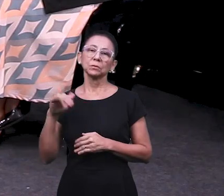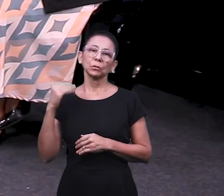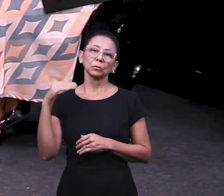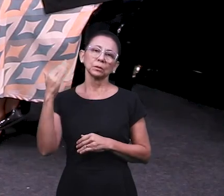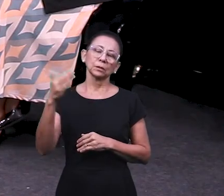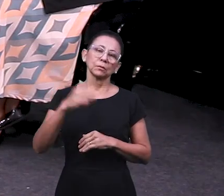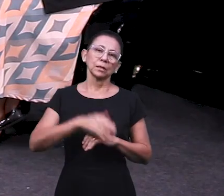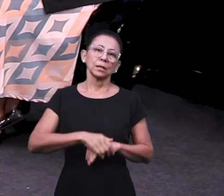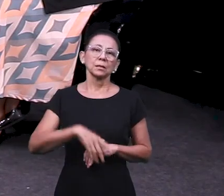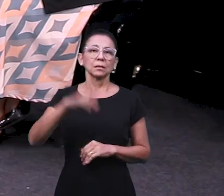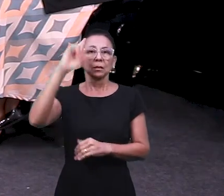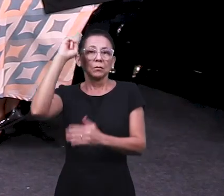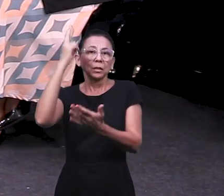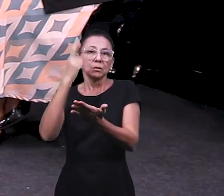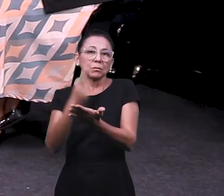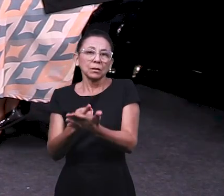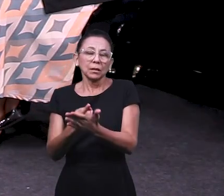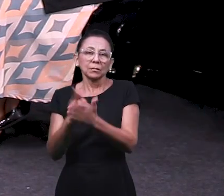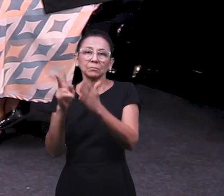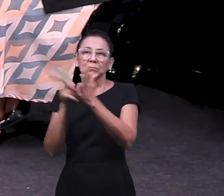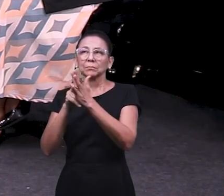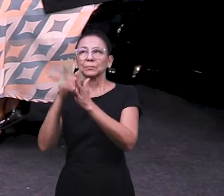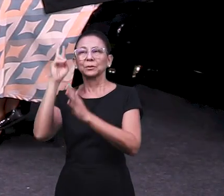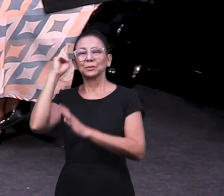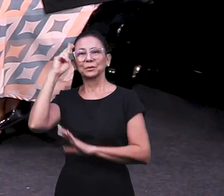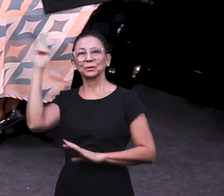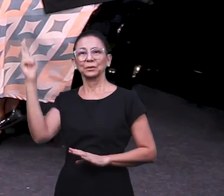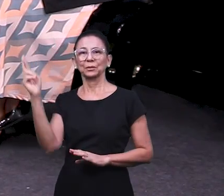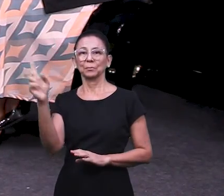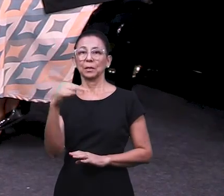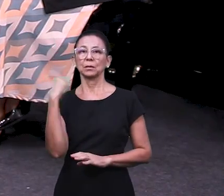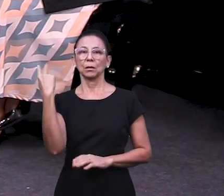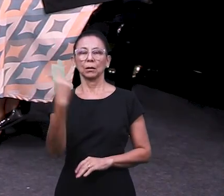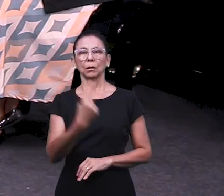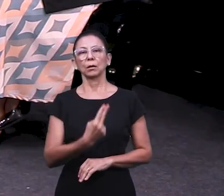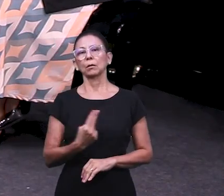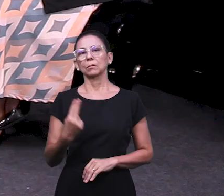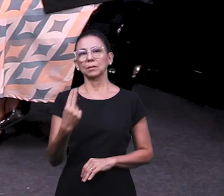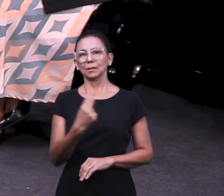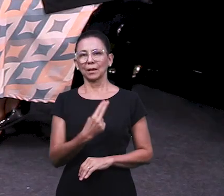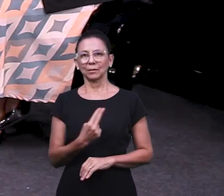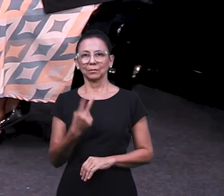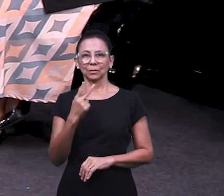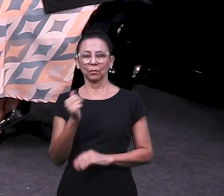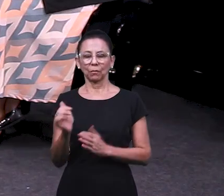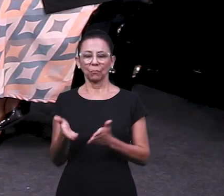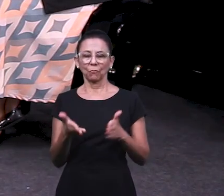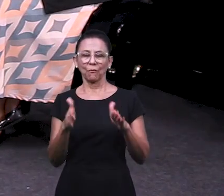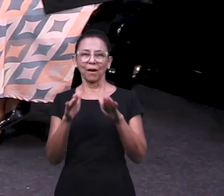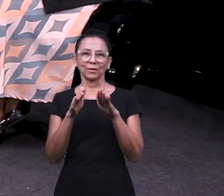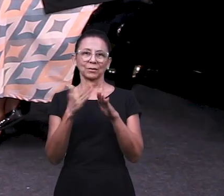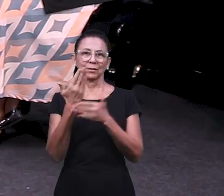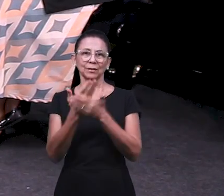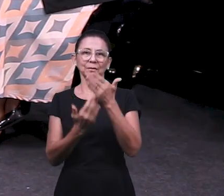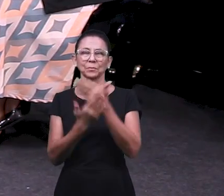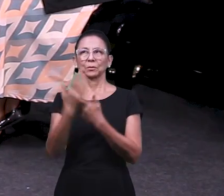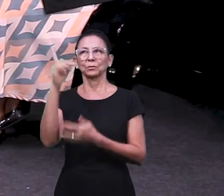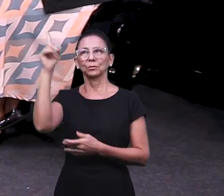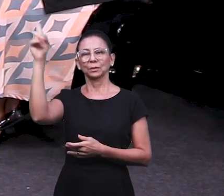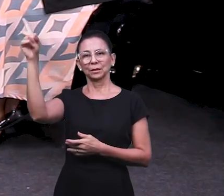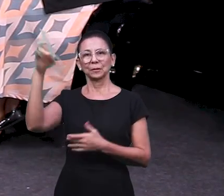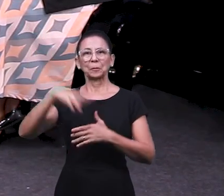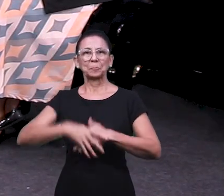uma consequência disso. Aí nós somos apenas vasos e deixamos o Espírito Santo de Deus agir em nossa